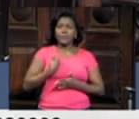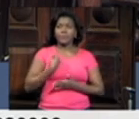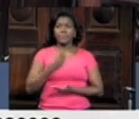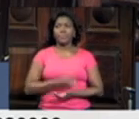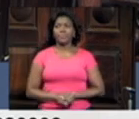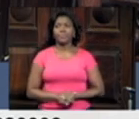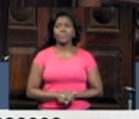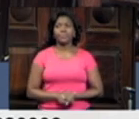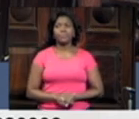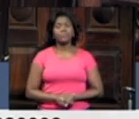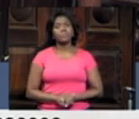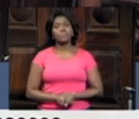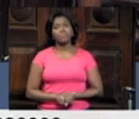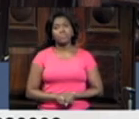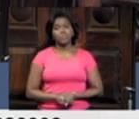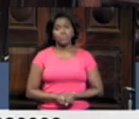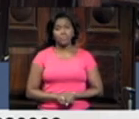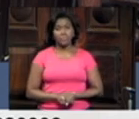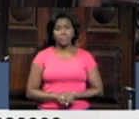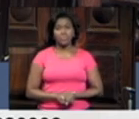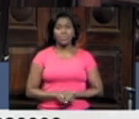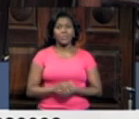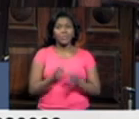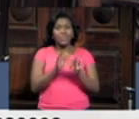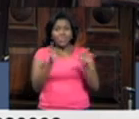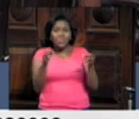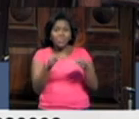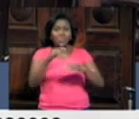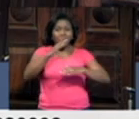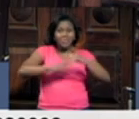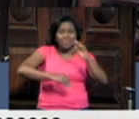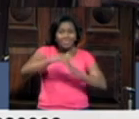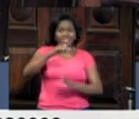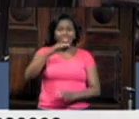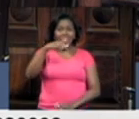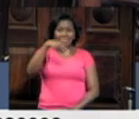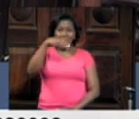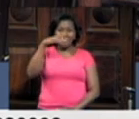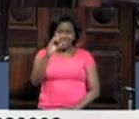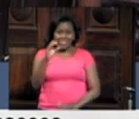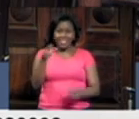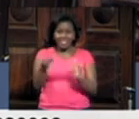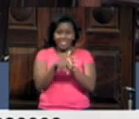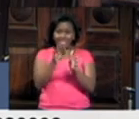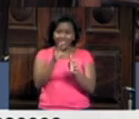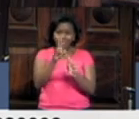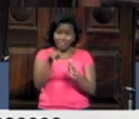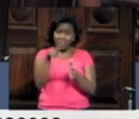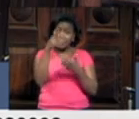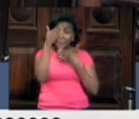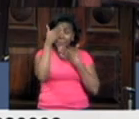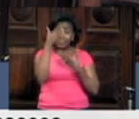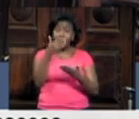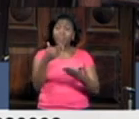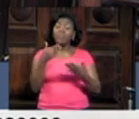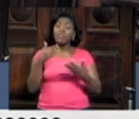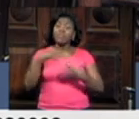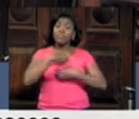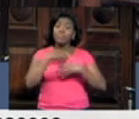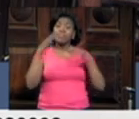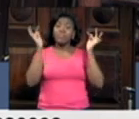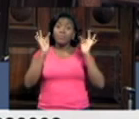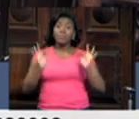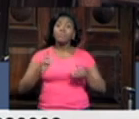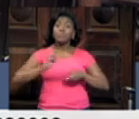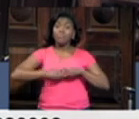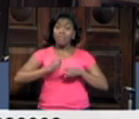instantinho. Dos MCs aqui citados, o deputado André Lazzaroni. E ficamos felizes porque